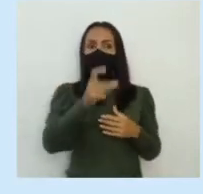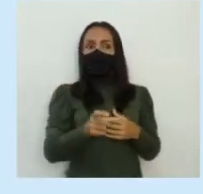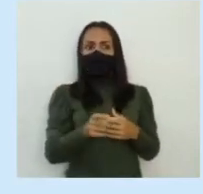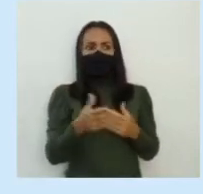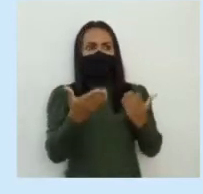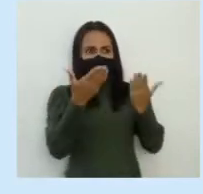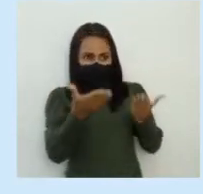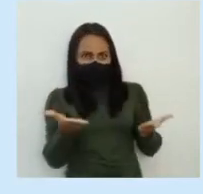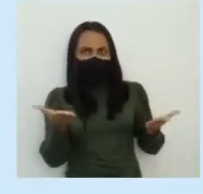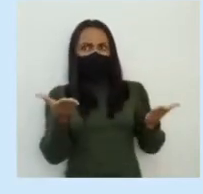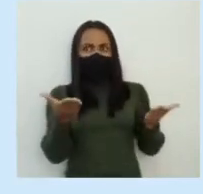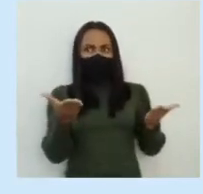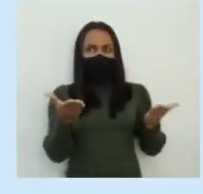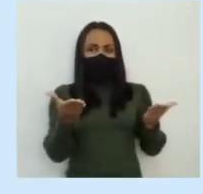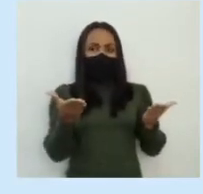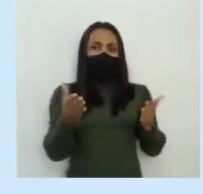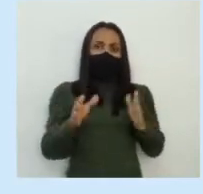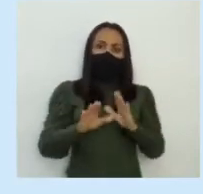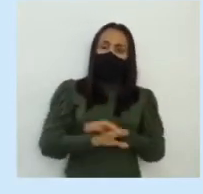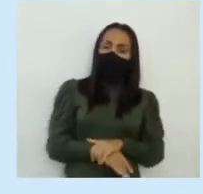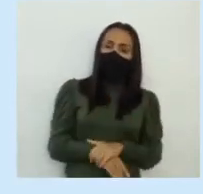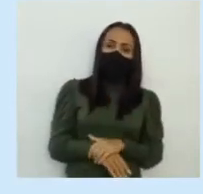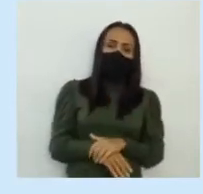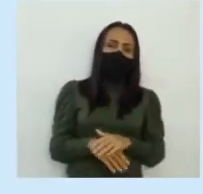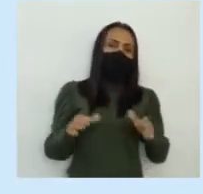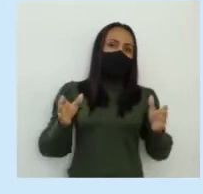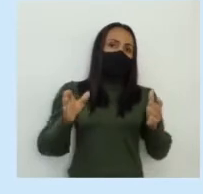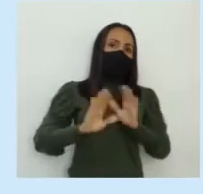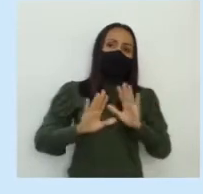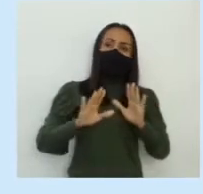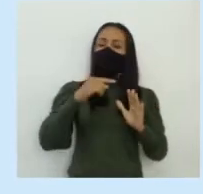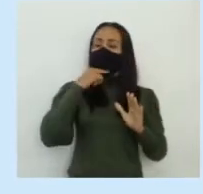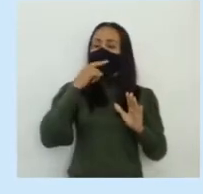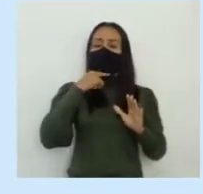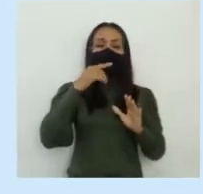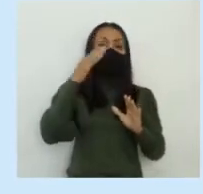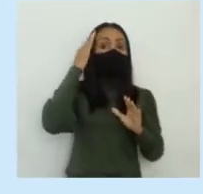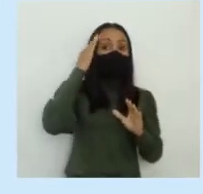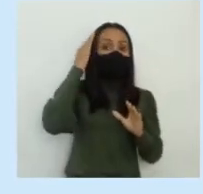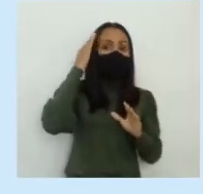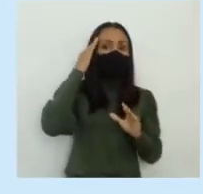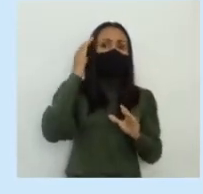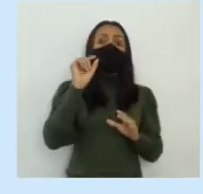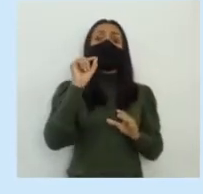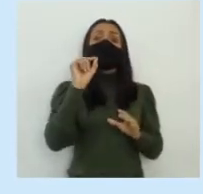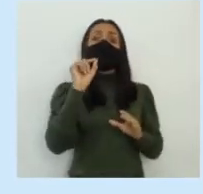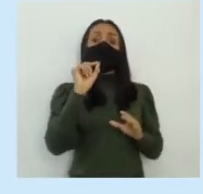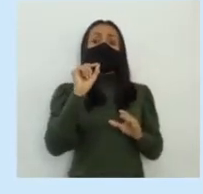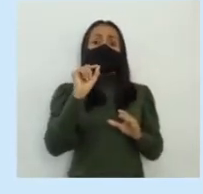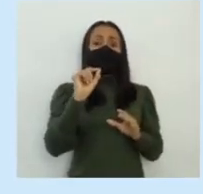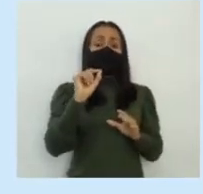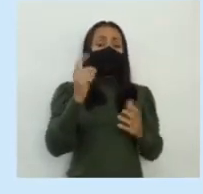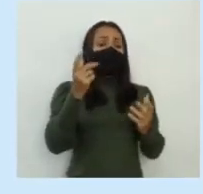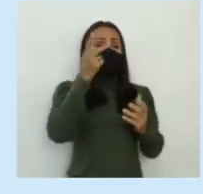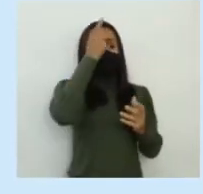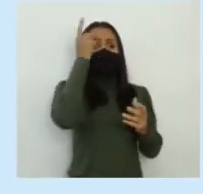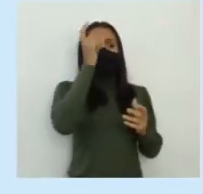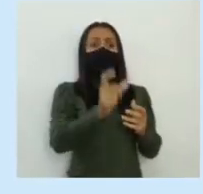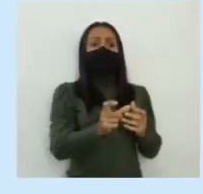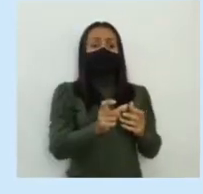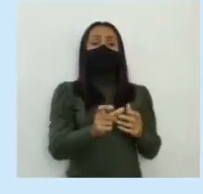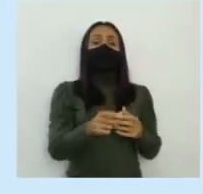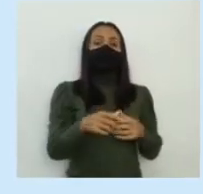assim. Gente, a gente não vai nem conseguir entender o que aquele emissor quis dizer. Por quê? Porque a gente já